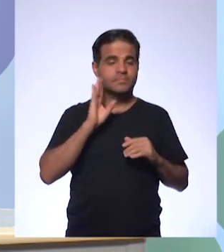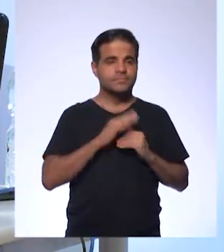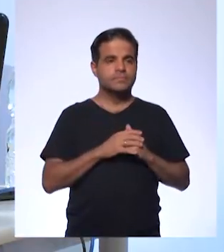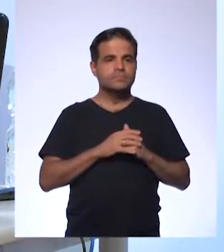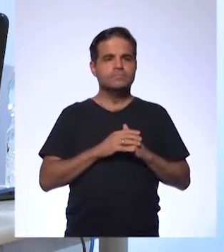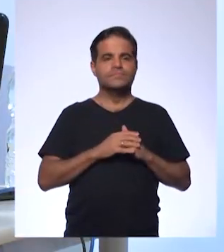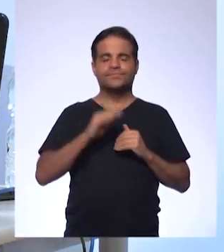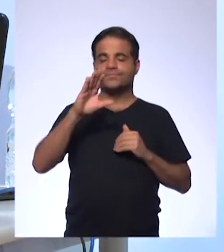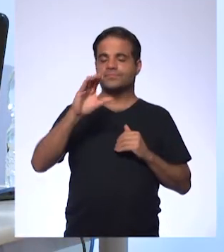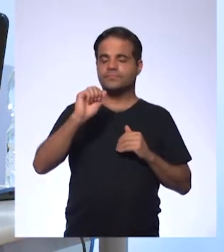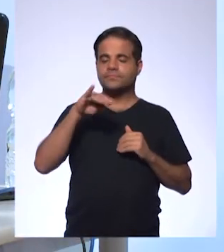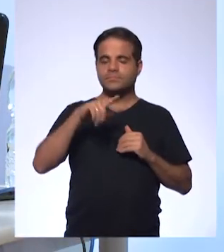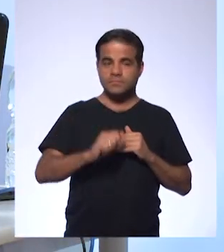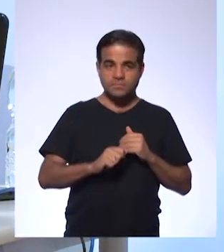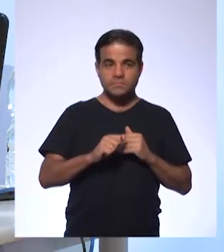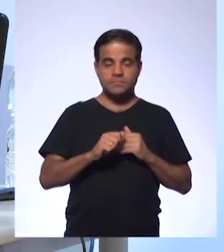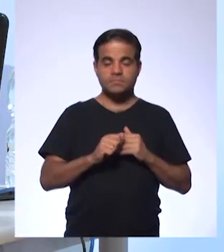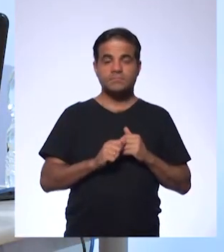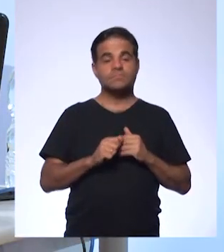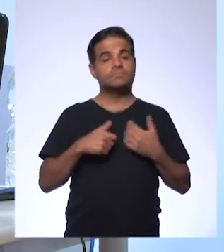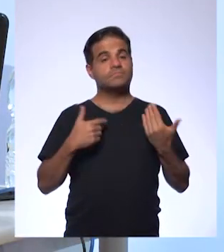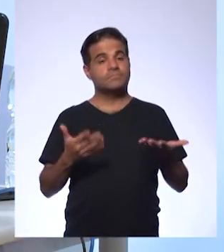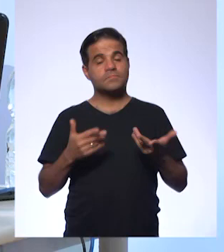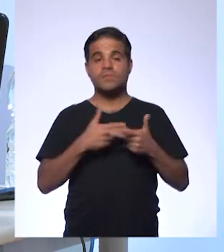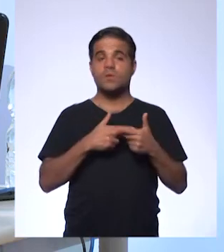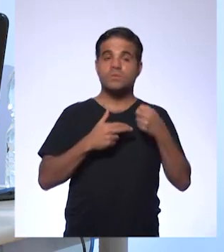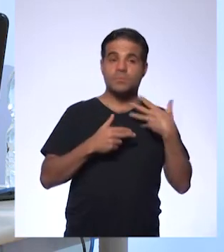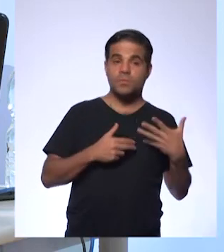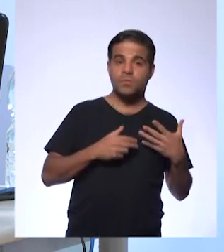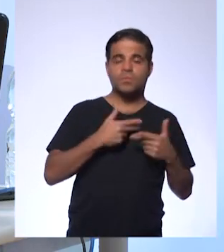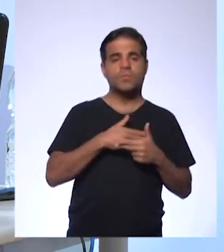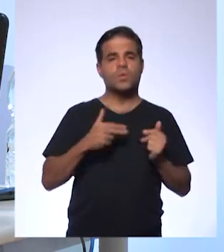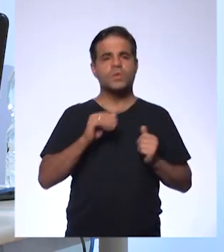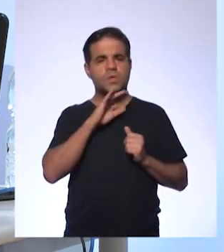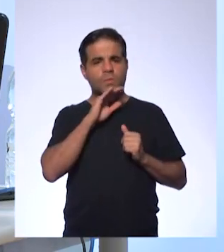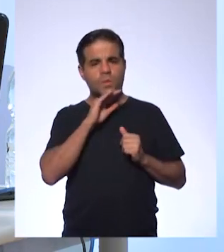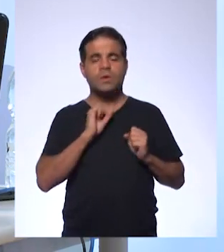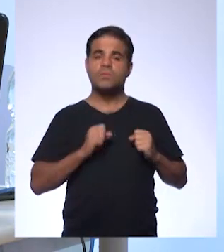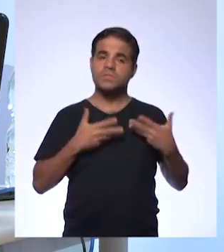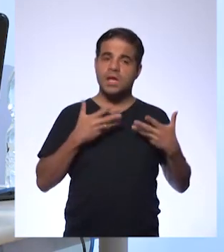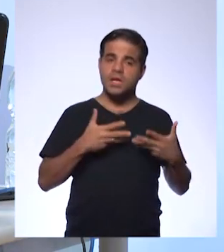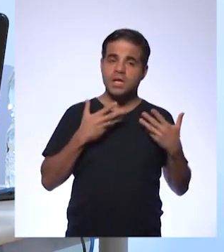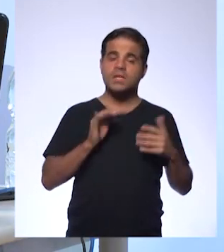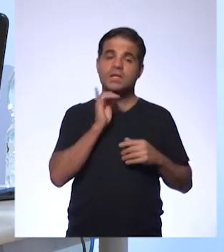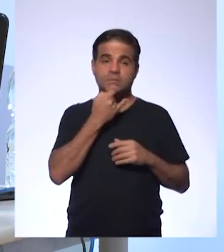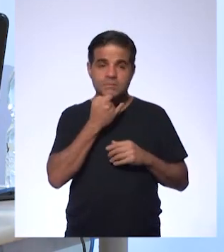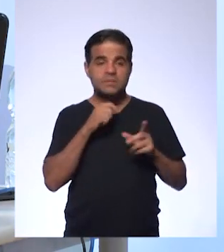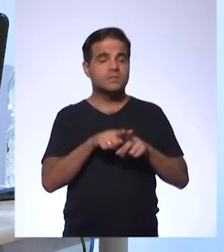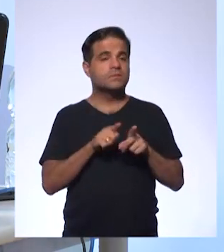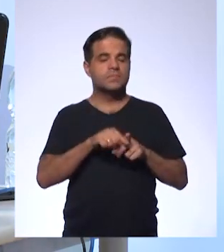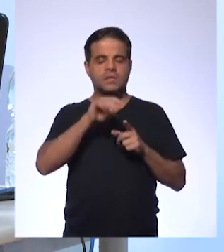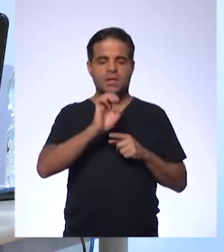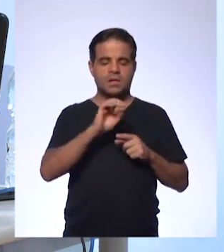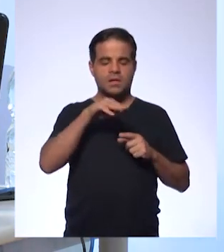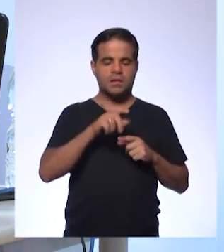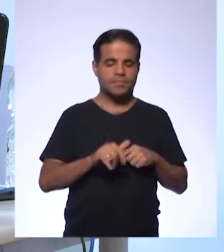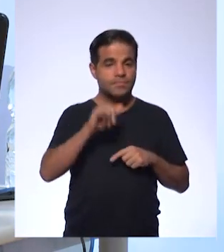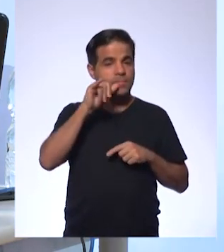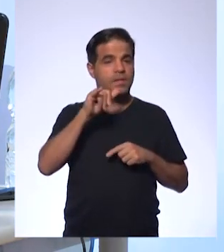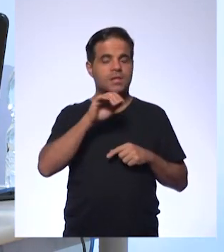A Camila disse os prós e os contras, uma coisa boa e uma coisa ruim, pode ser alegria e tristeza, como disse a Emily